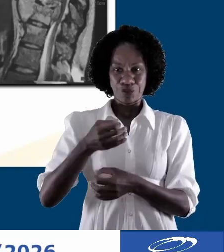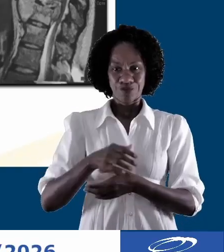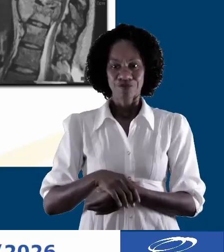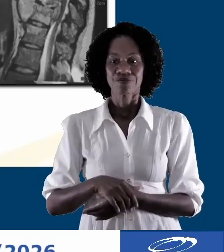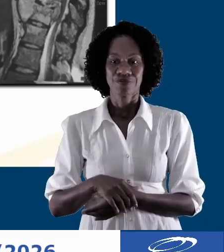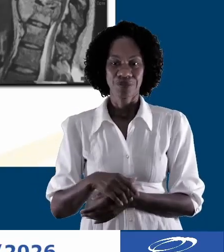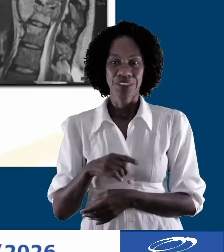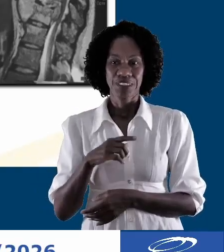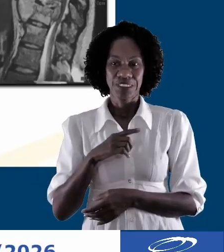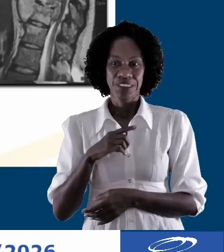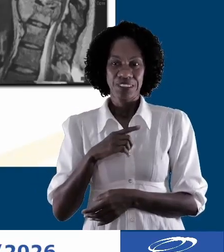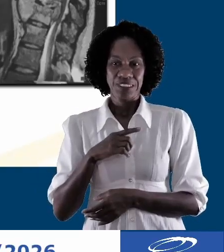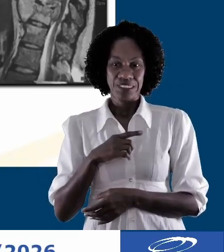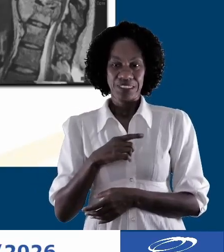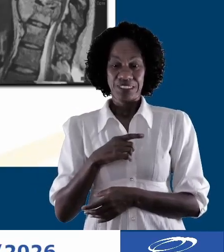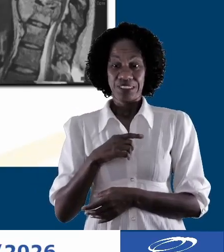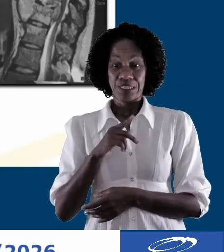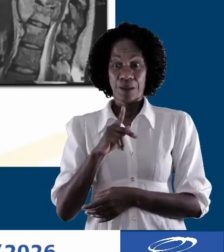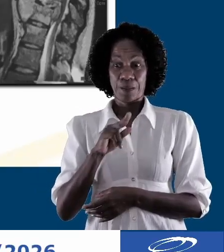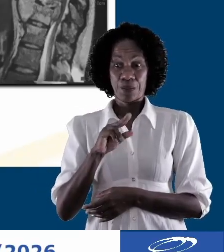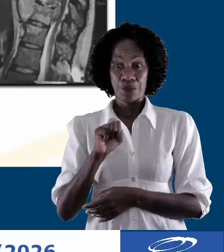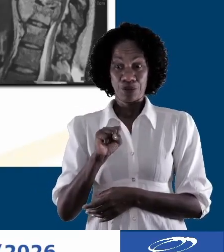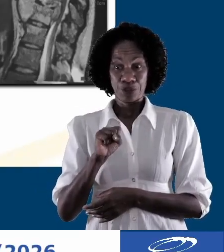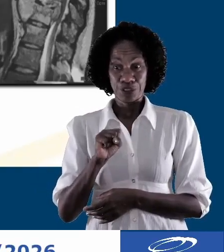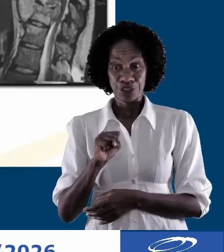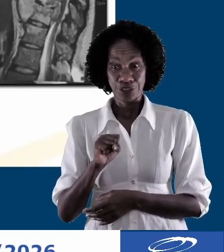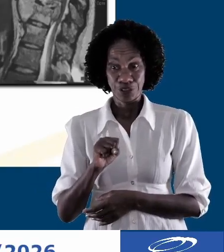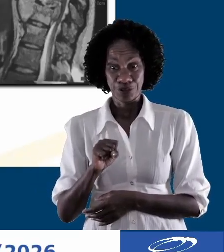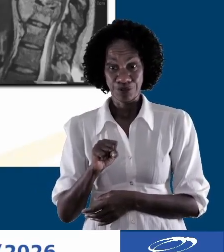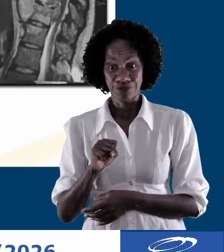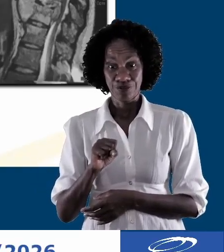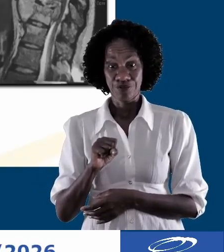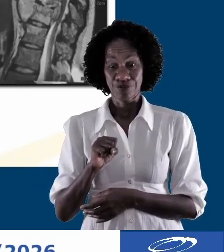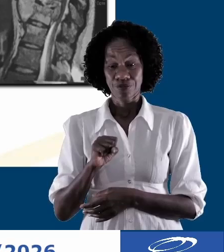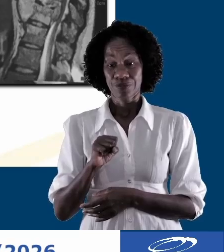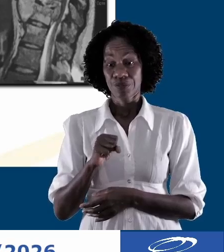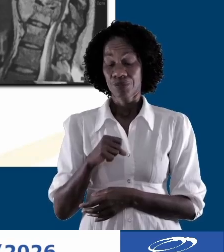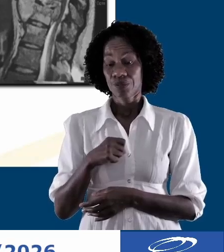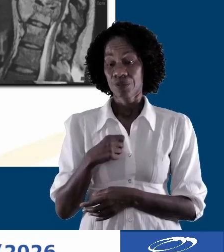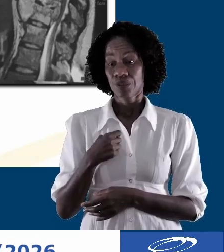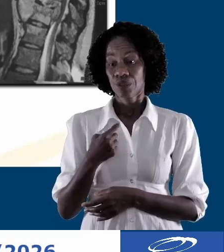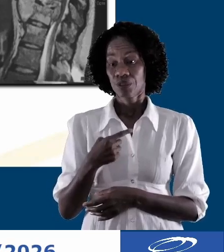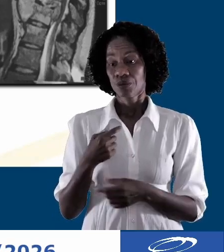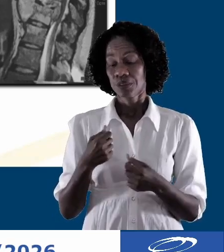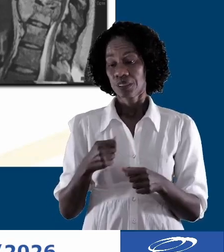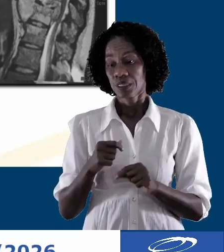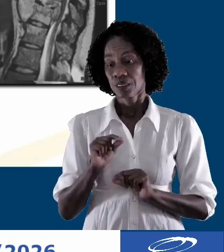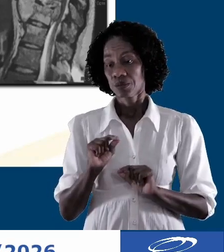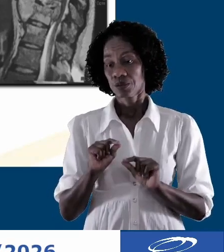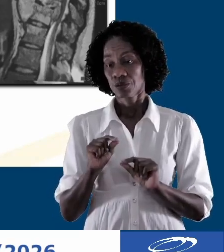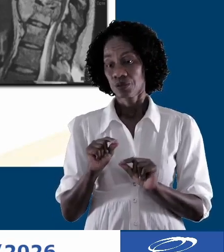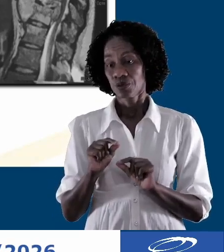grande. E aí, no planejamento cirúrgico dessa paciente, se a gente fosse ter que fazer uma